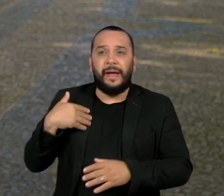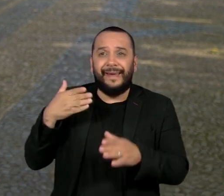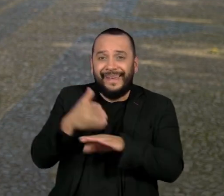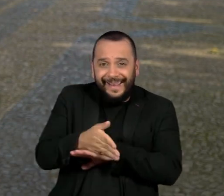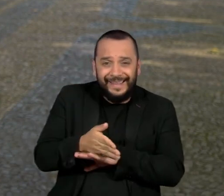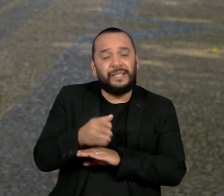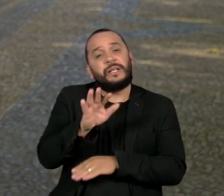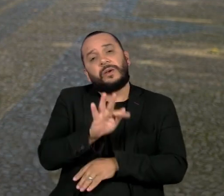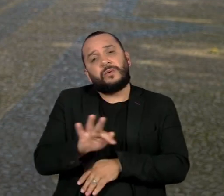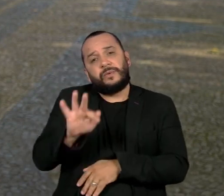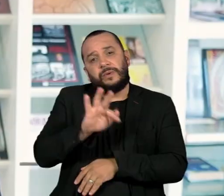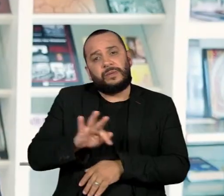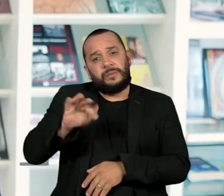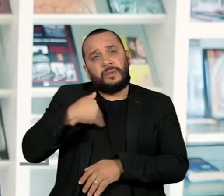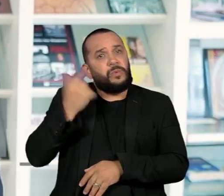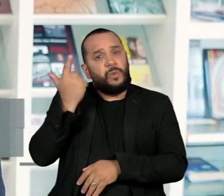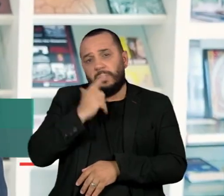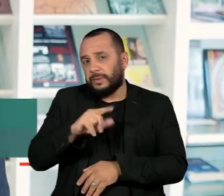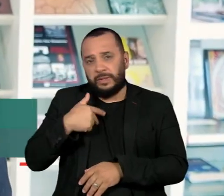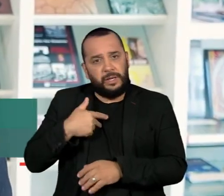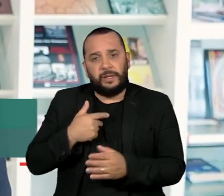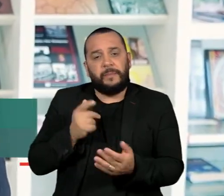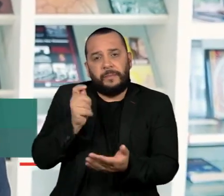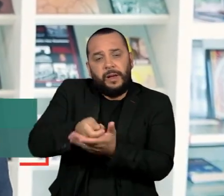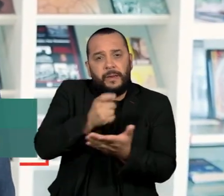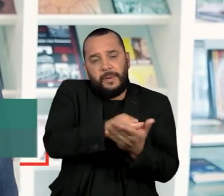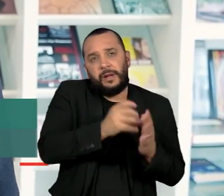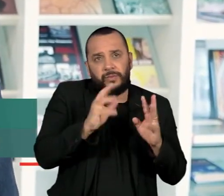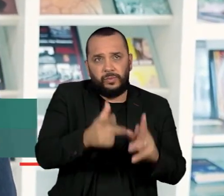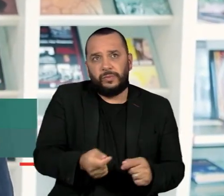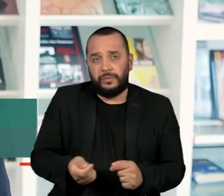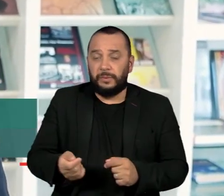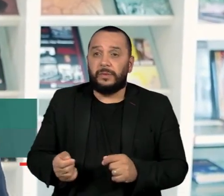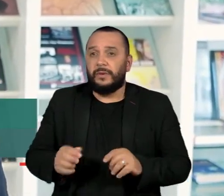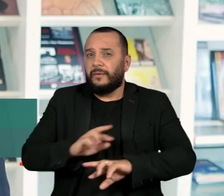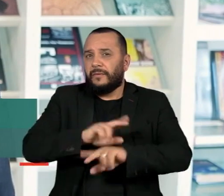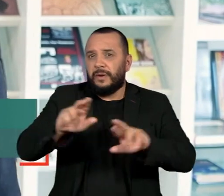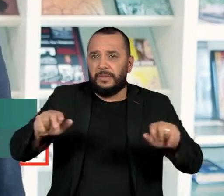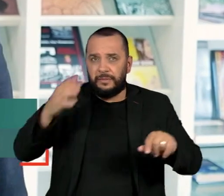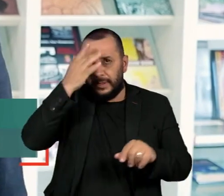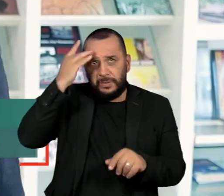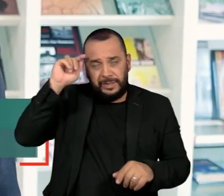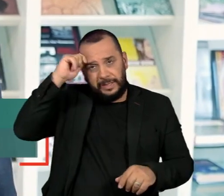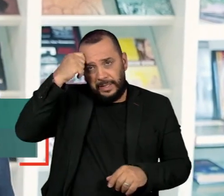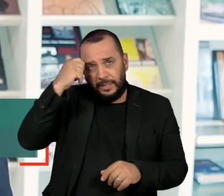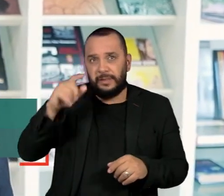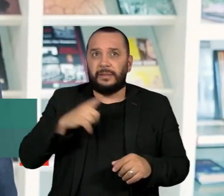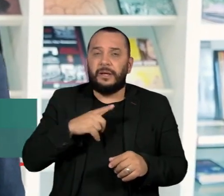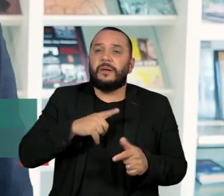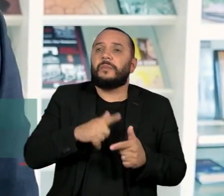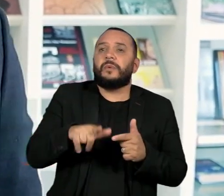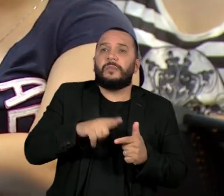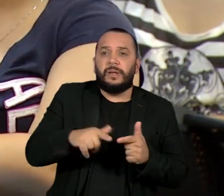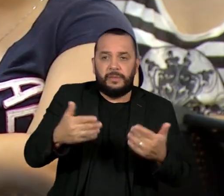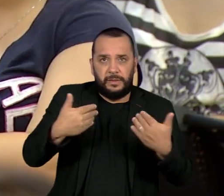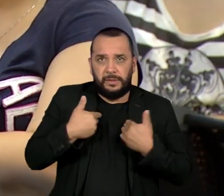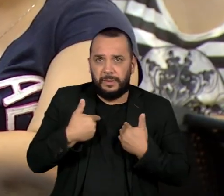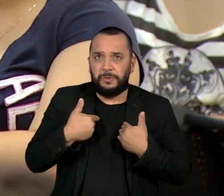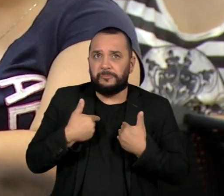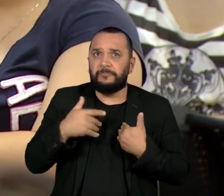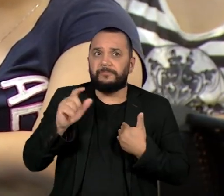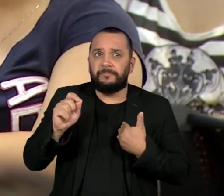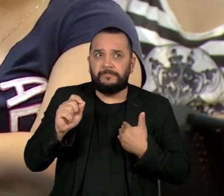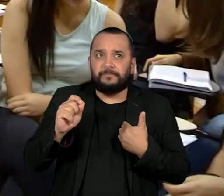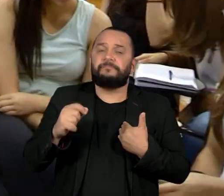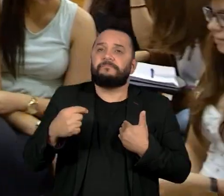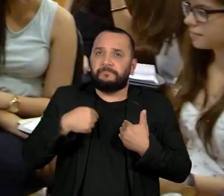lá dentro, então o coletivo tem esse apoio. O grande problema que várias pessoas negras encontram ou encontraram, né, falando mesmo de mim, é o fato de se